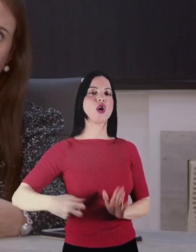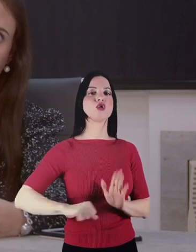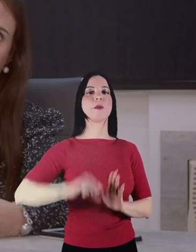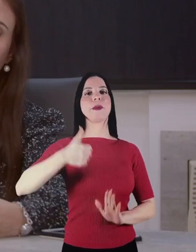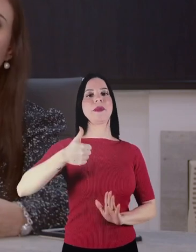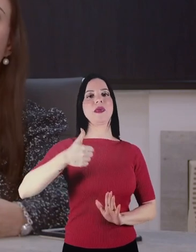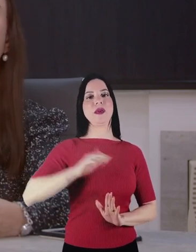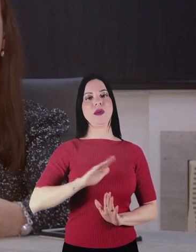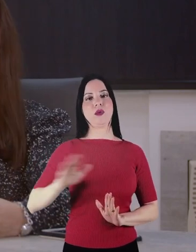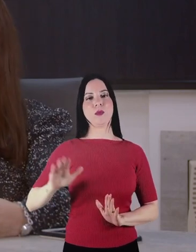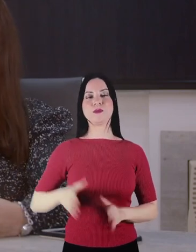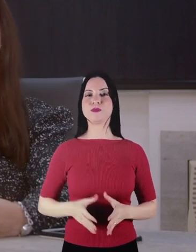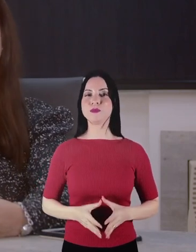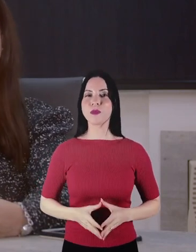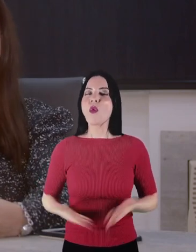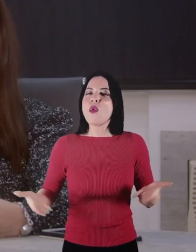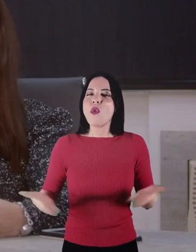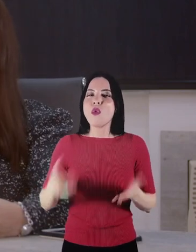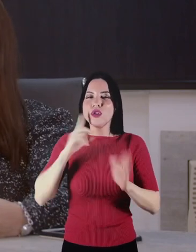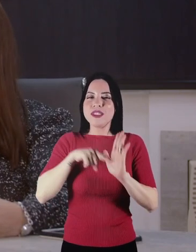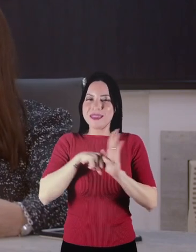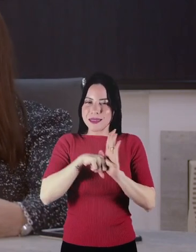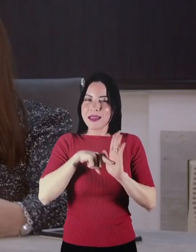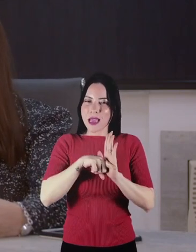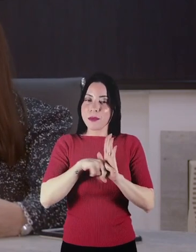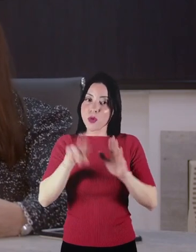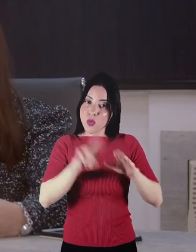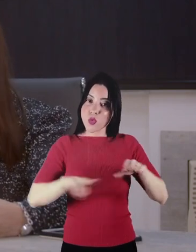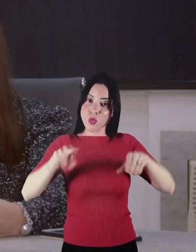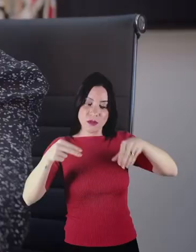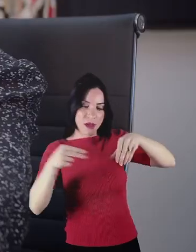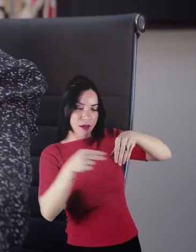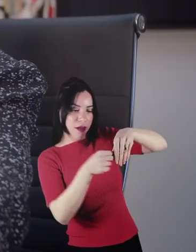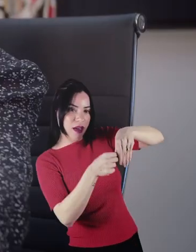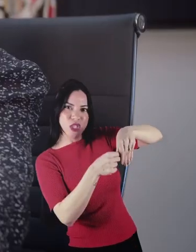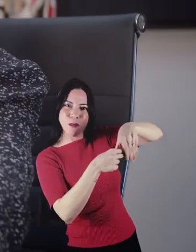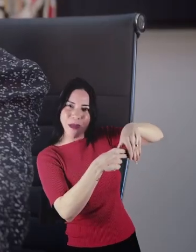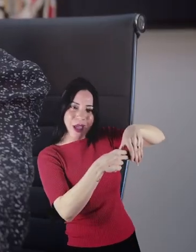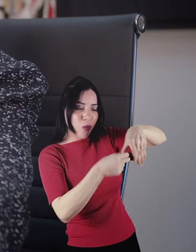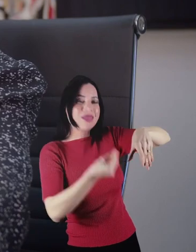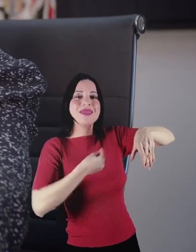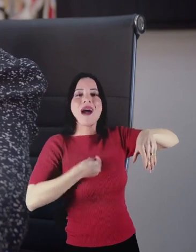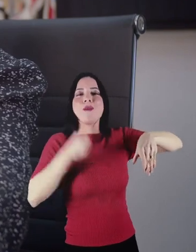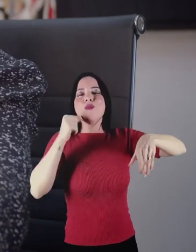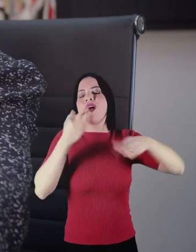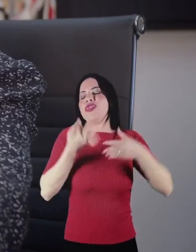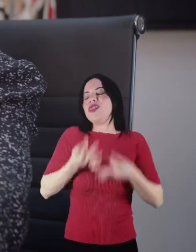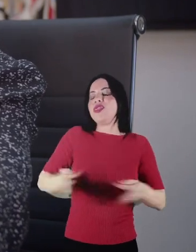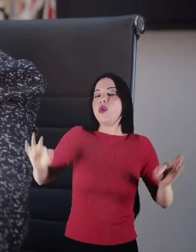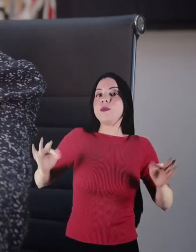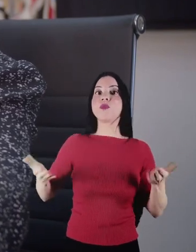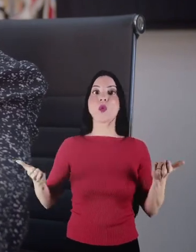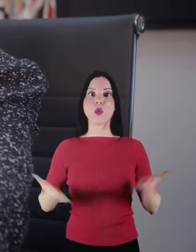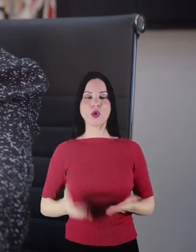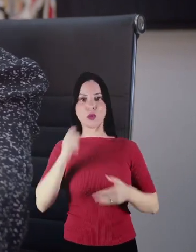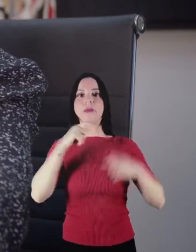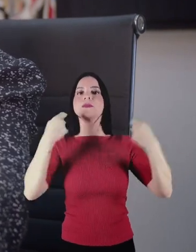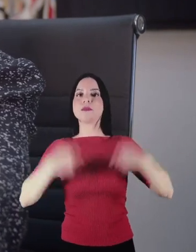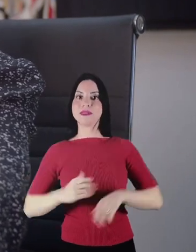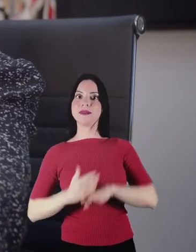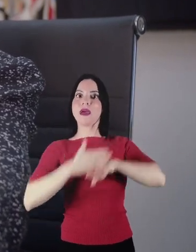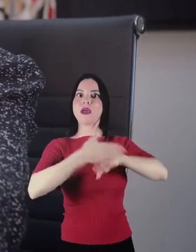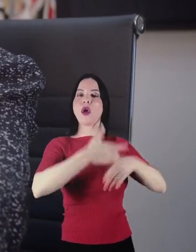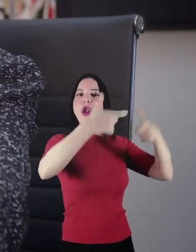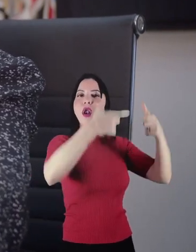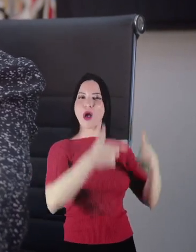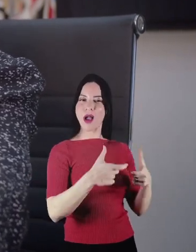hoje realizado, que é com um espéculo, ele causa muita dor. E a mulher hoje, ela precisa ir num consultório e passar